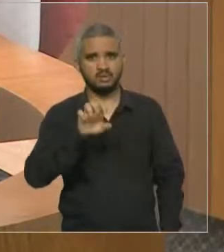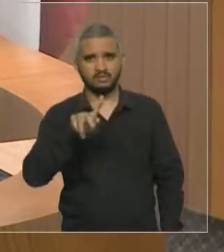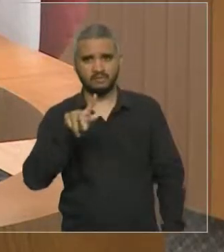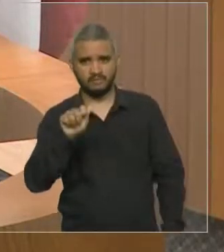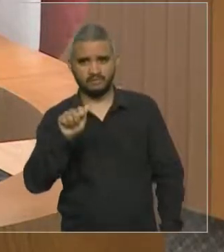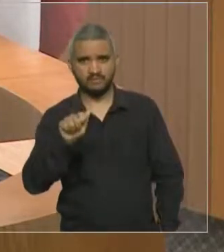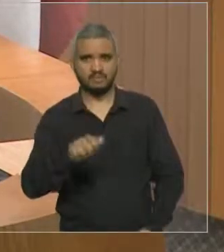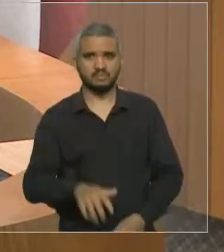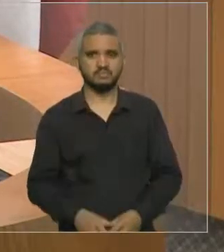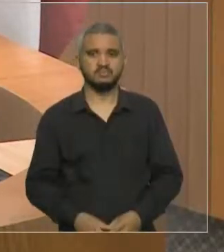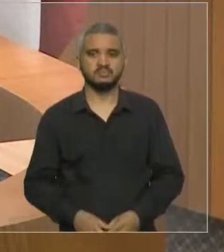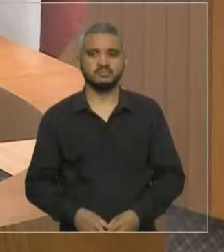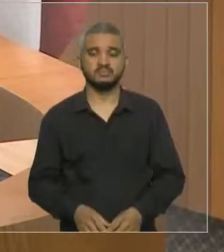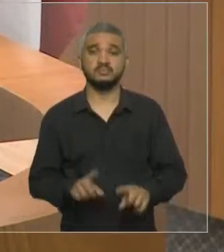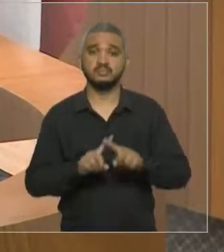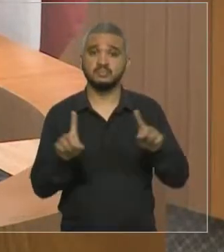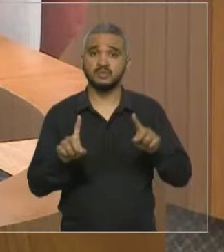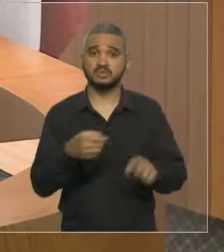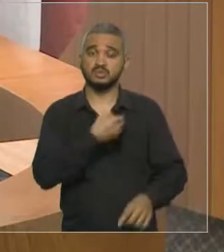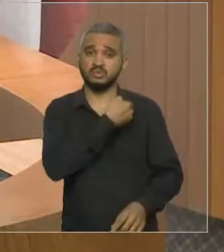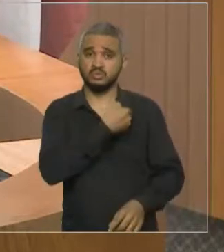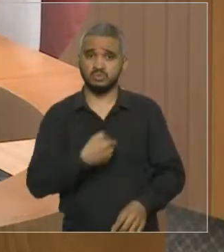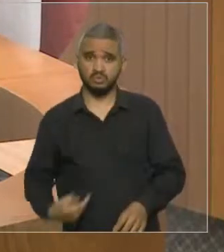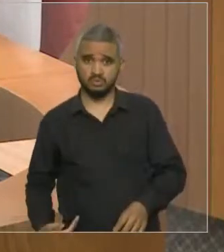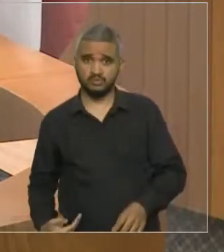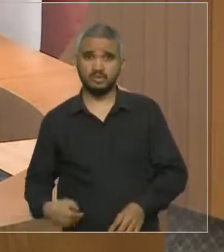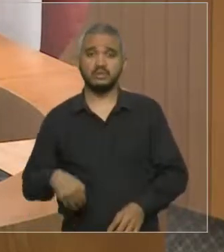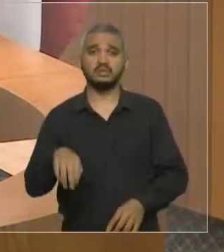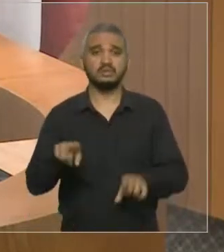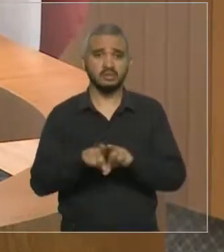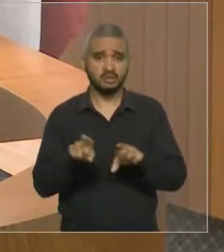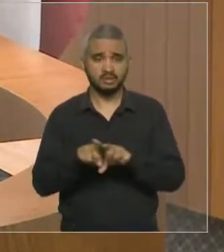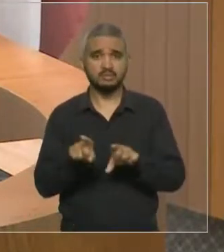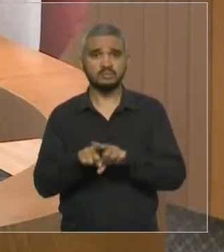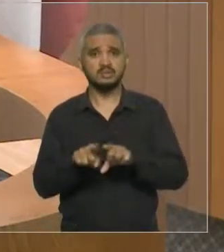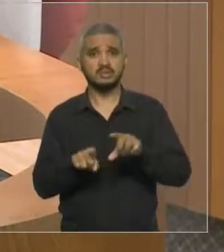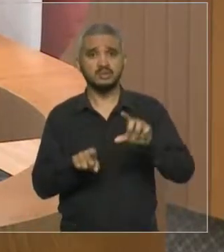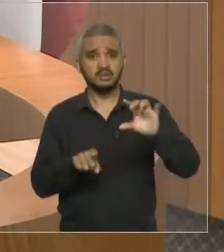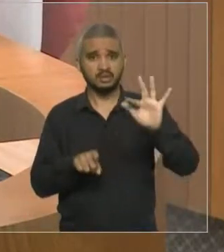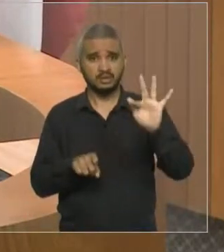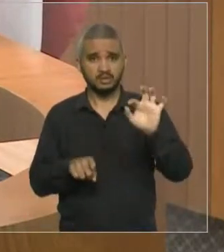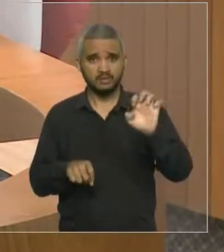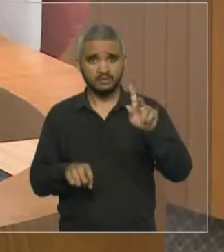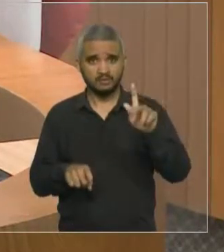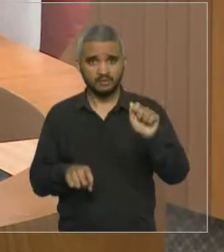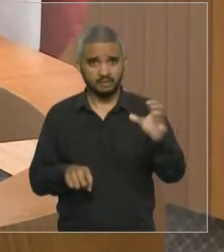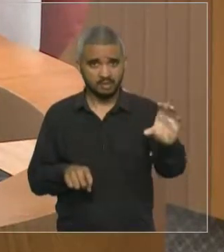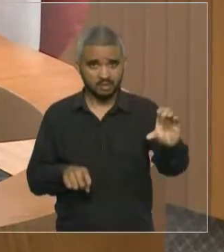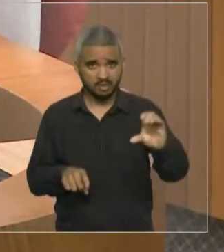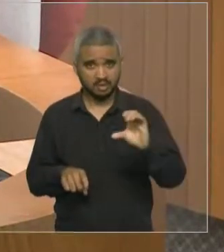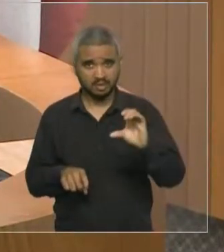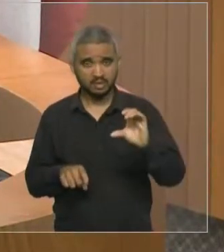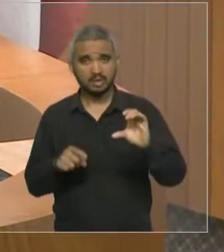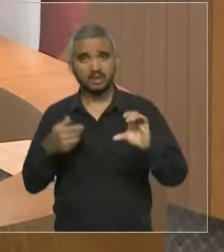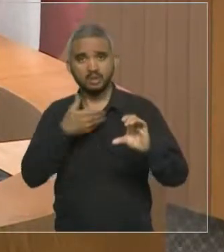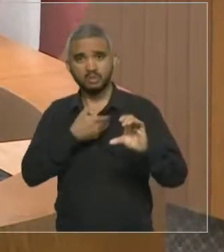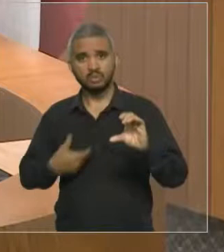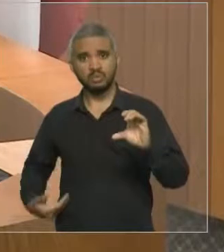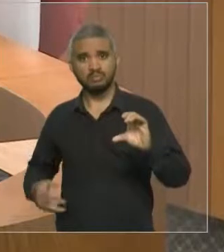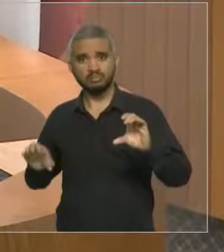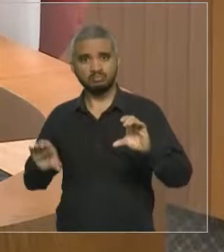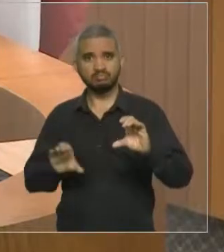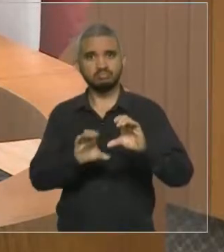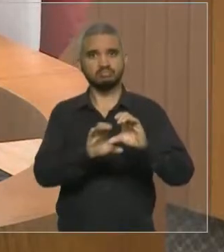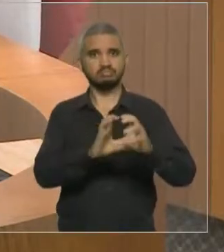arcado com toda a diferença de despesas para efetuar um pagamento adequado em tempo hábil de